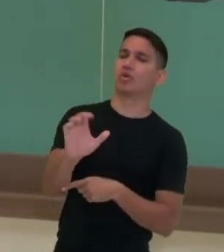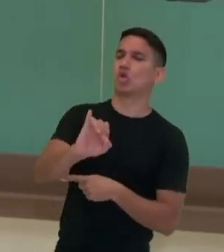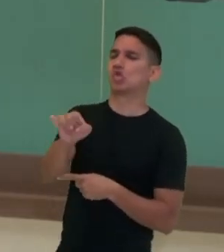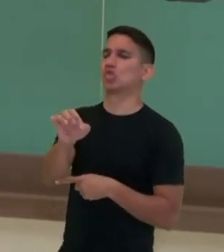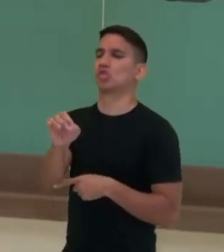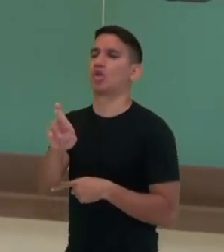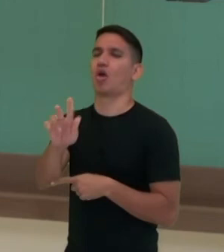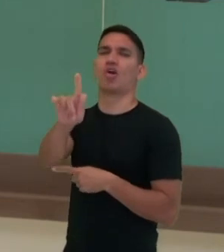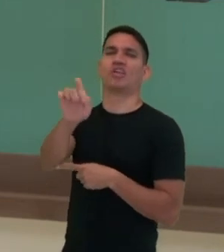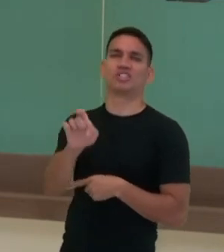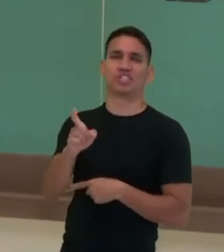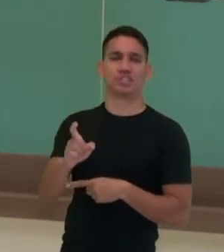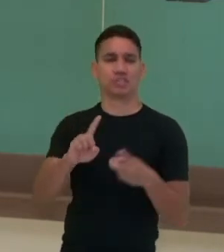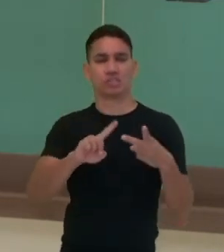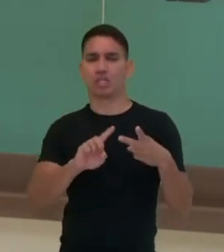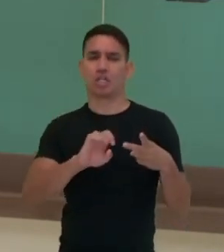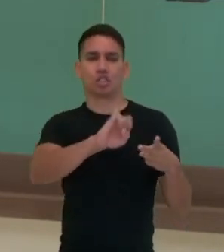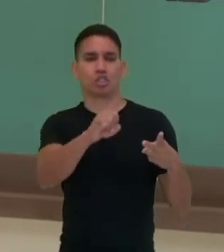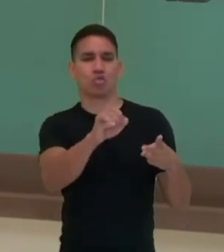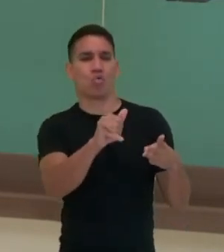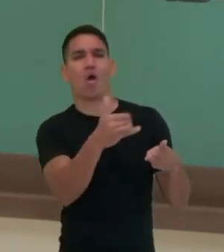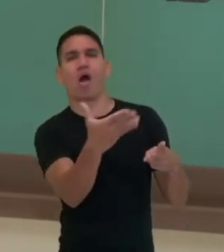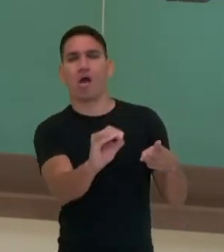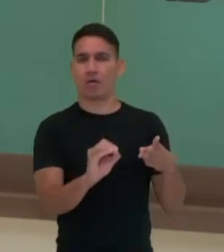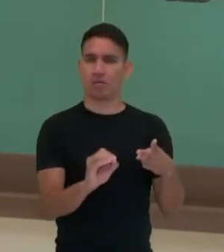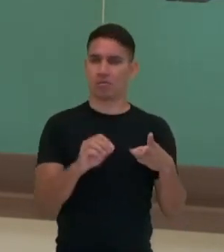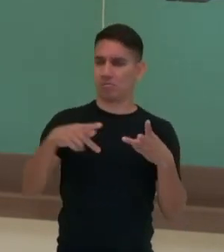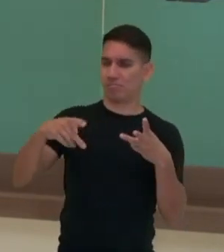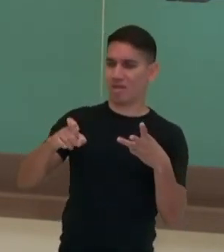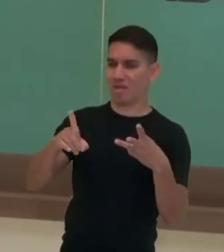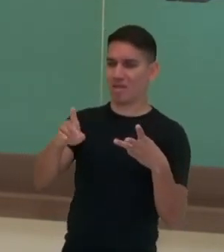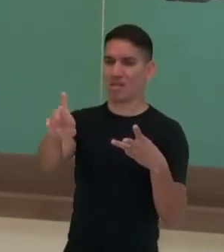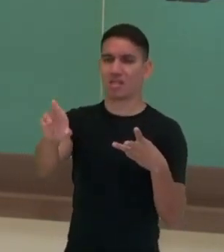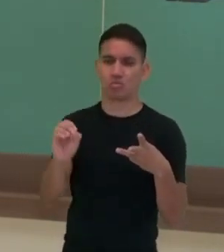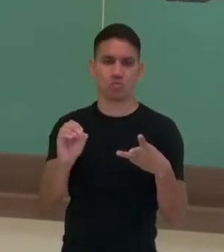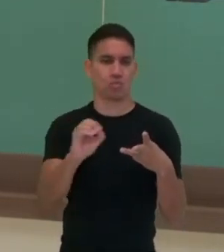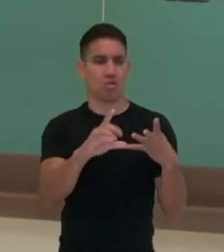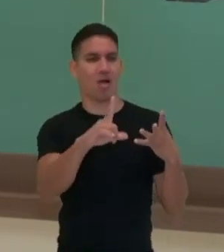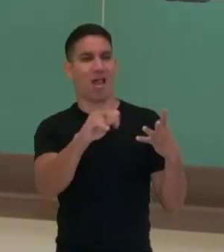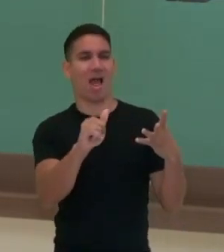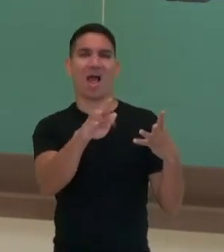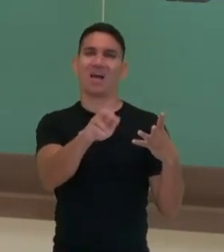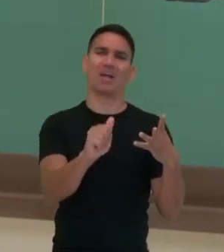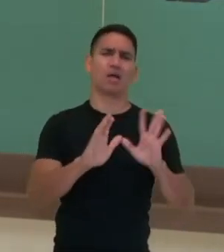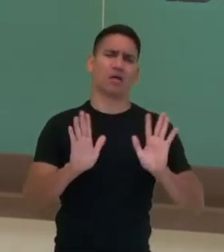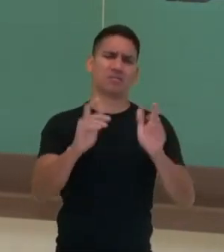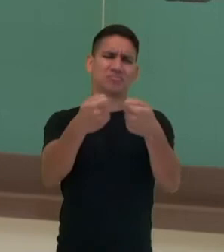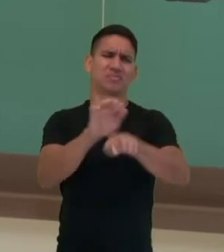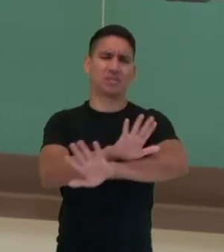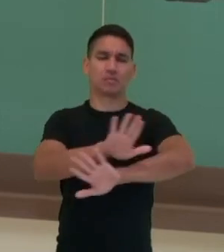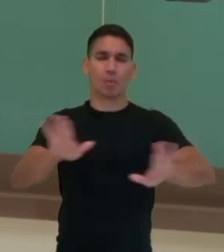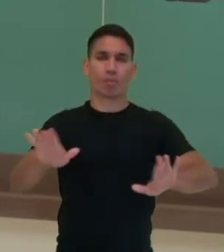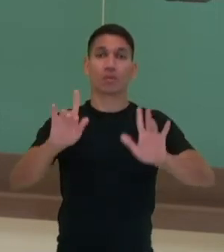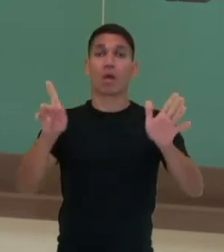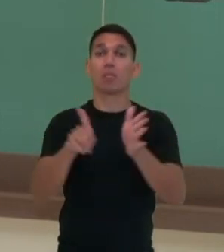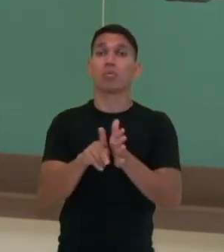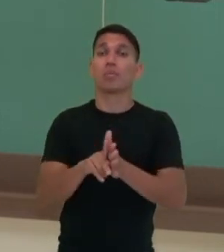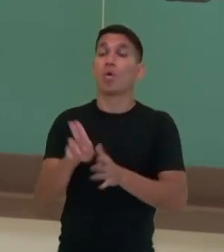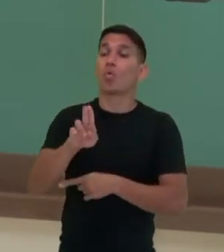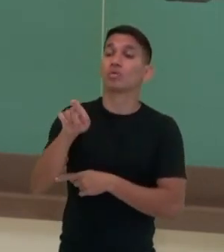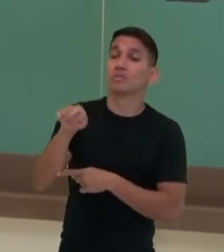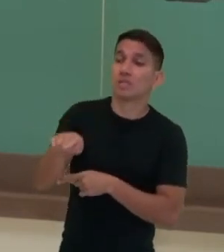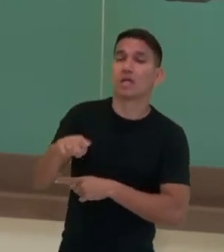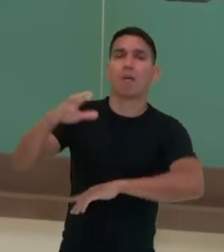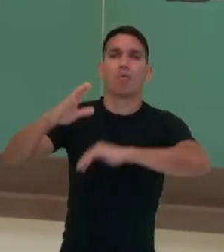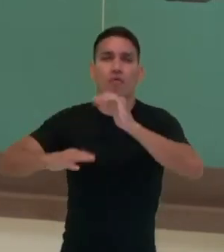Jorge, João, Pedro, Clara, nada disso. A maioria das vezes eles são chamados, então, pela profissão,